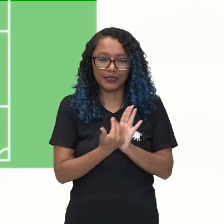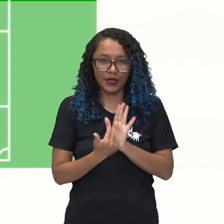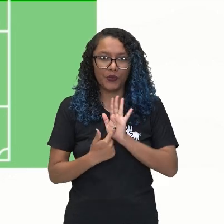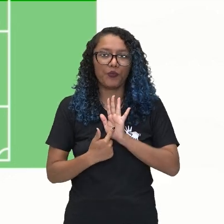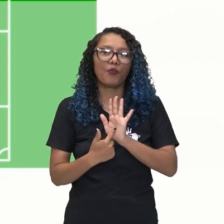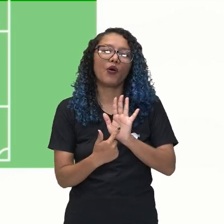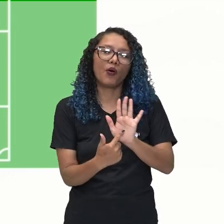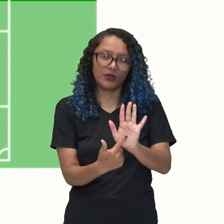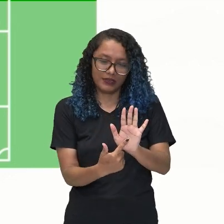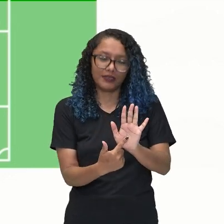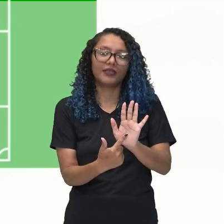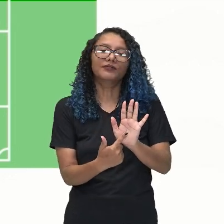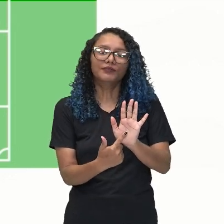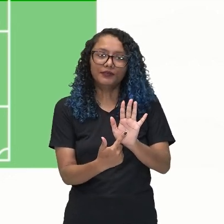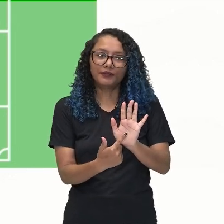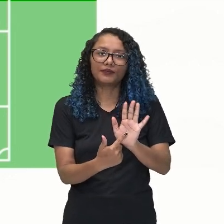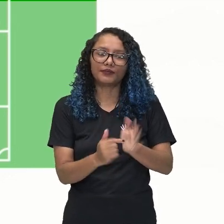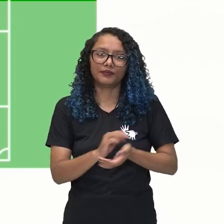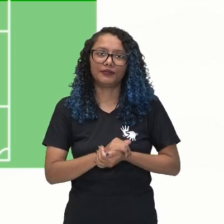aí